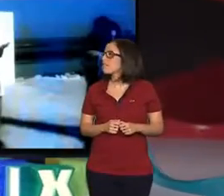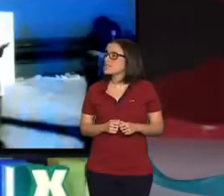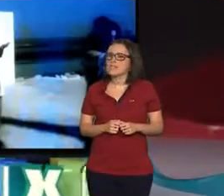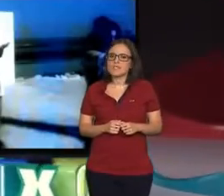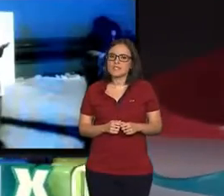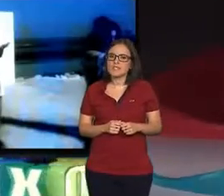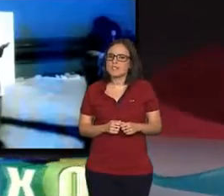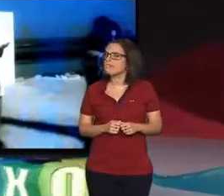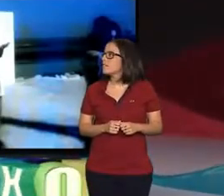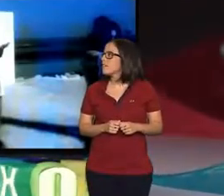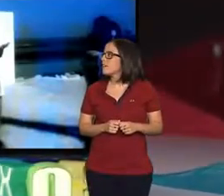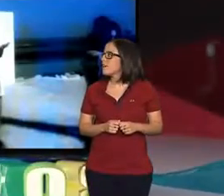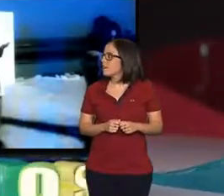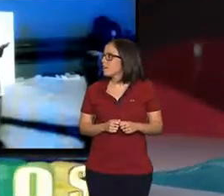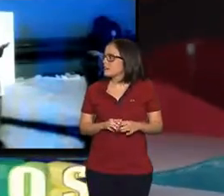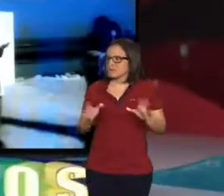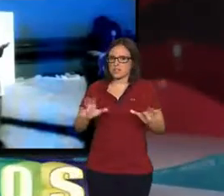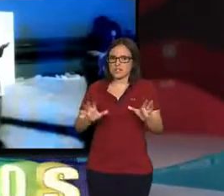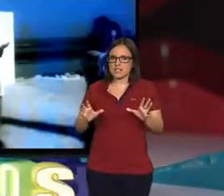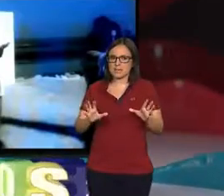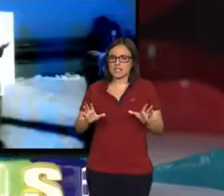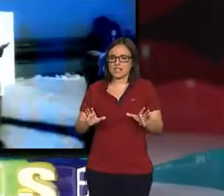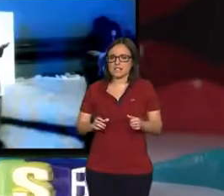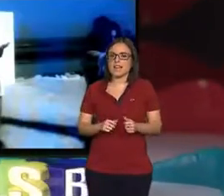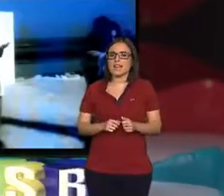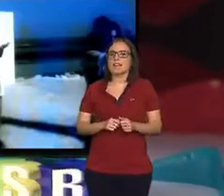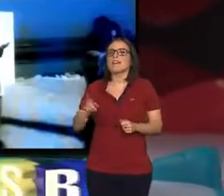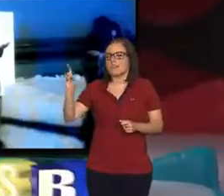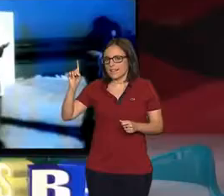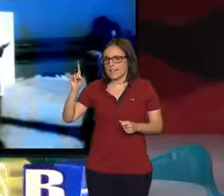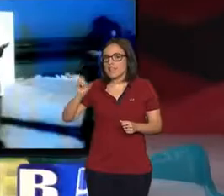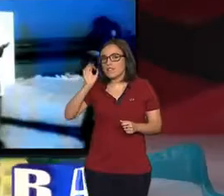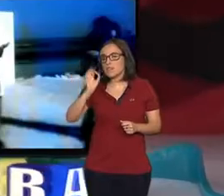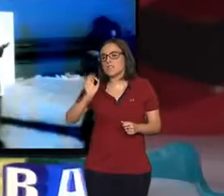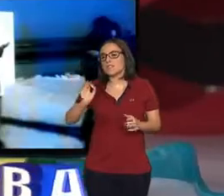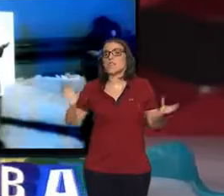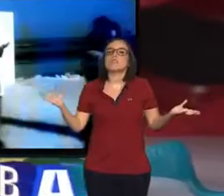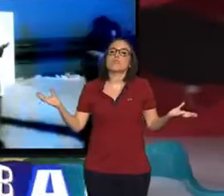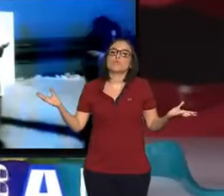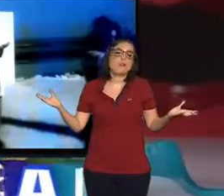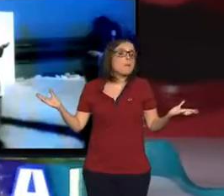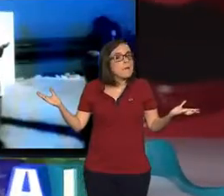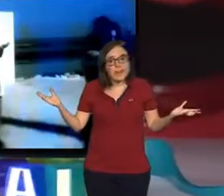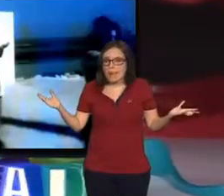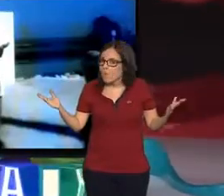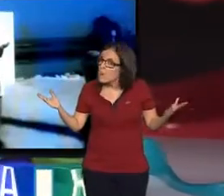eles reagiram não sei sim sim sim que infelizmente